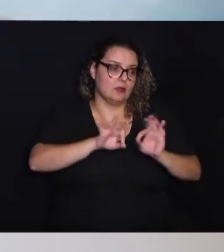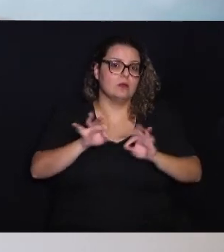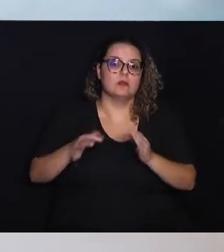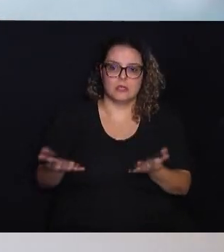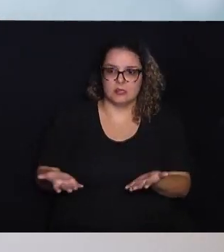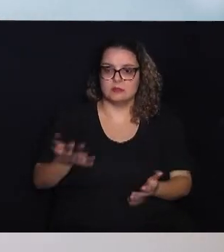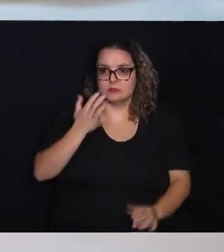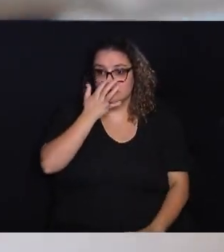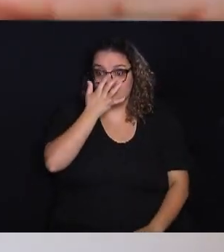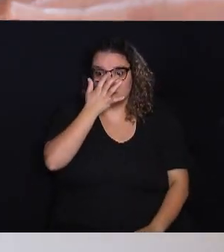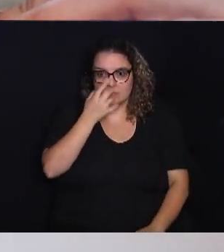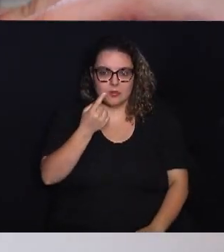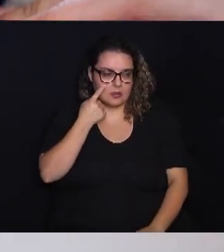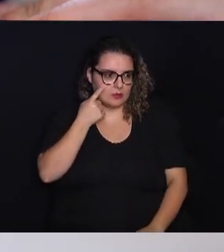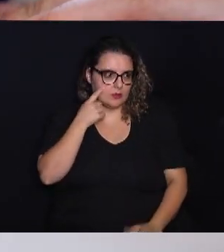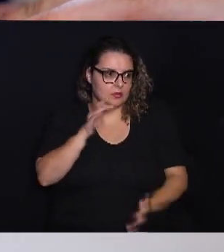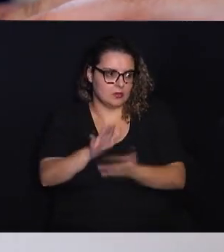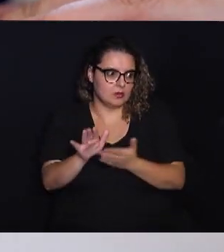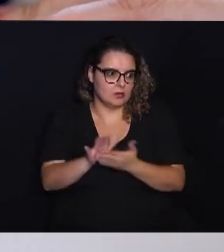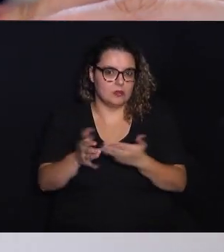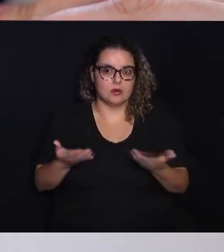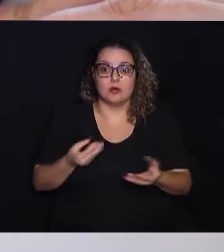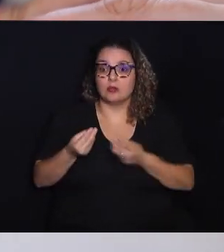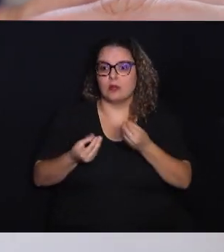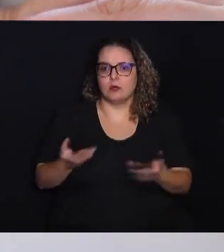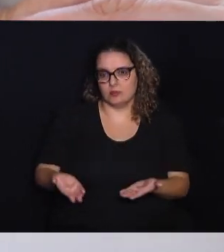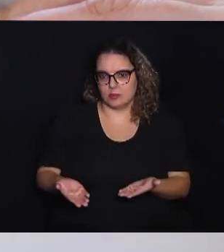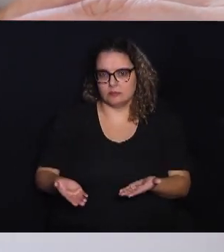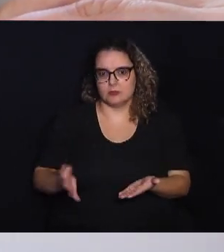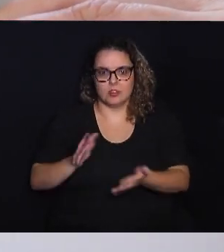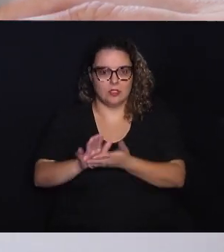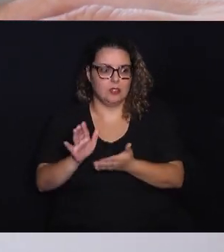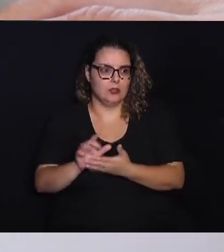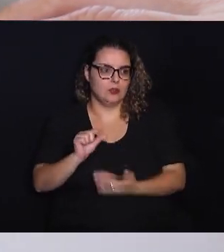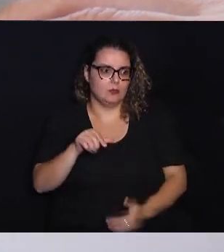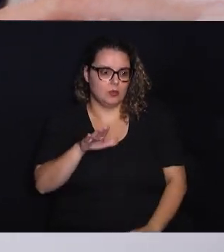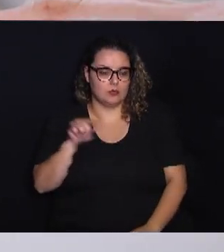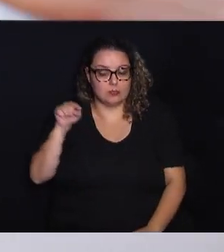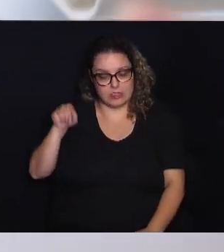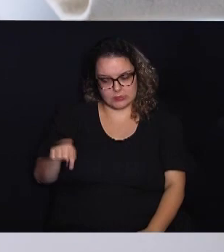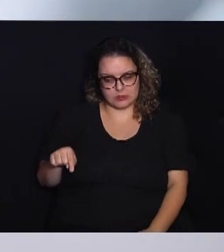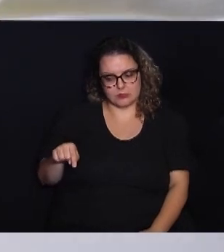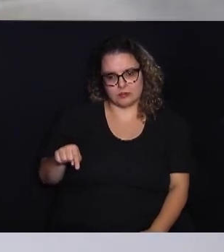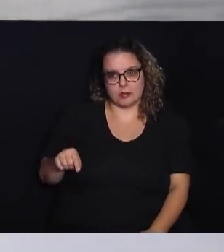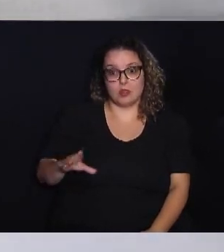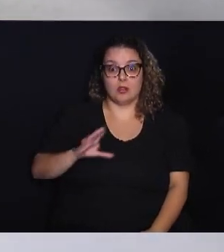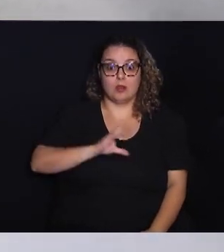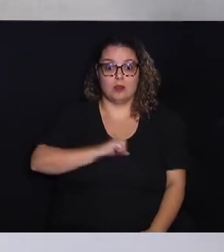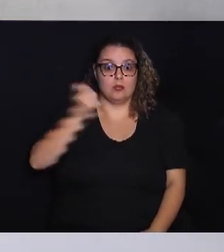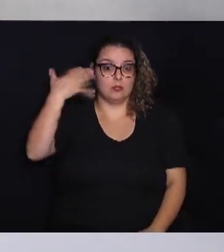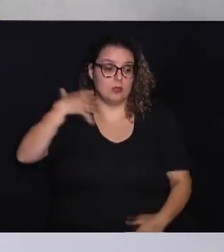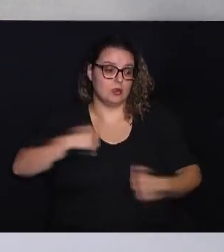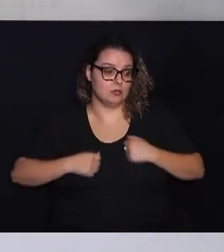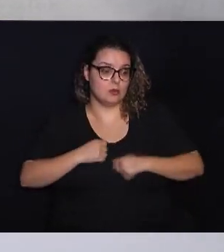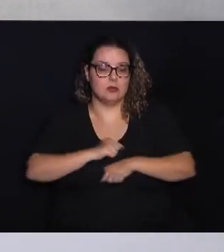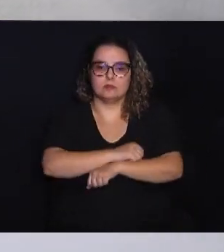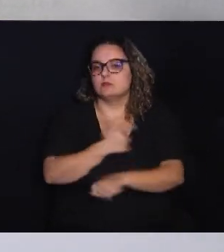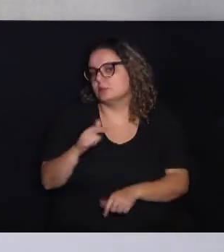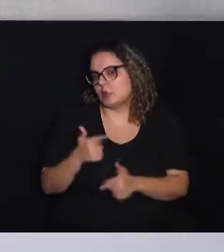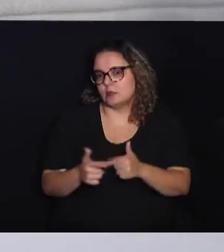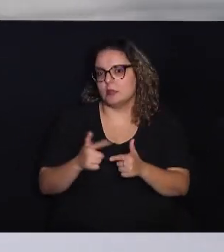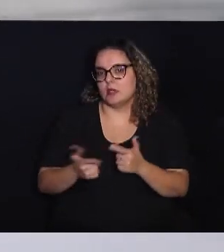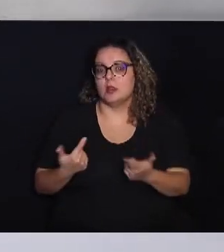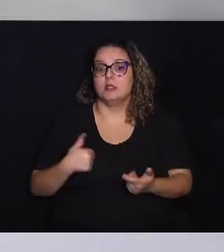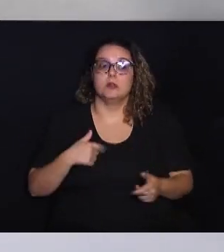é um planejamento. Eu tenho que olhar onde eu estou gastando as coisas. Eu estou gastando um pouco mais aqui porque eu gosto de ter um banho prolongado? Não